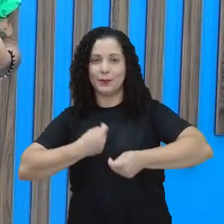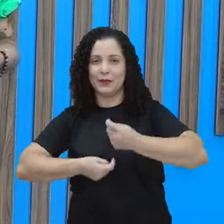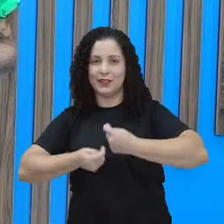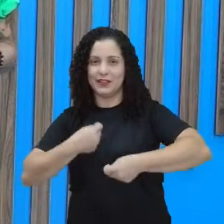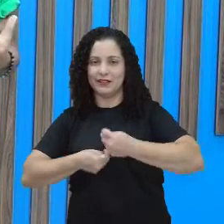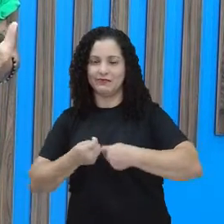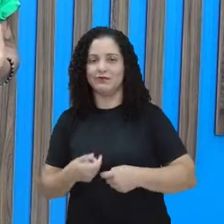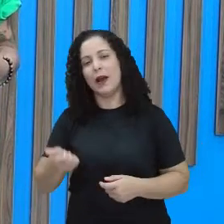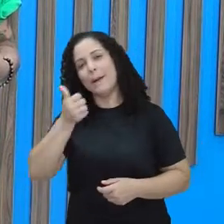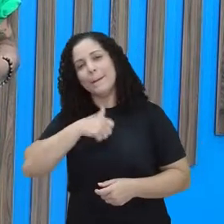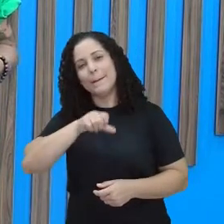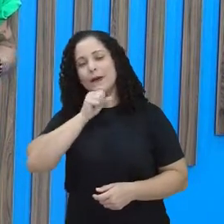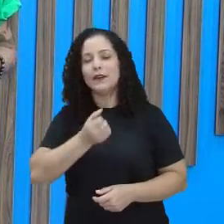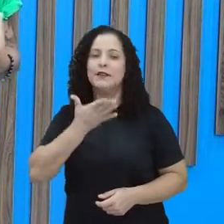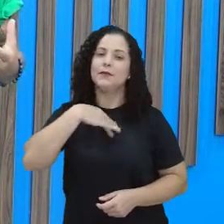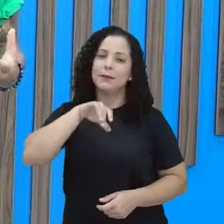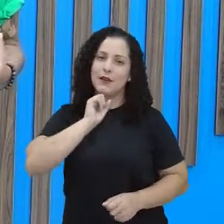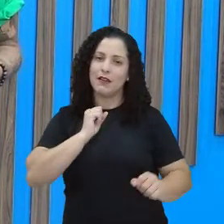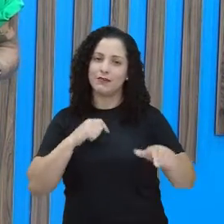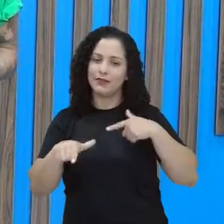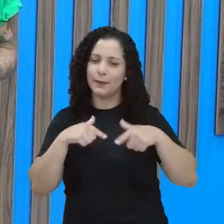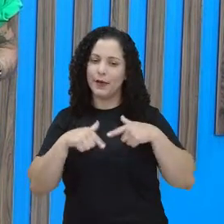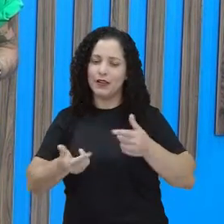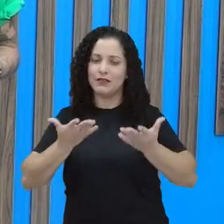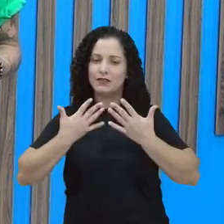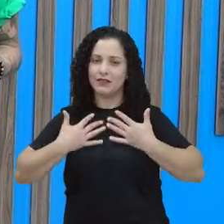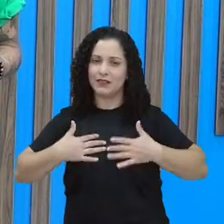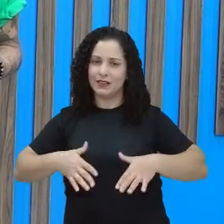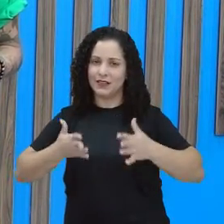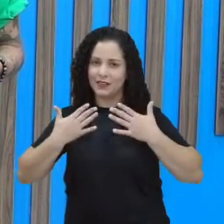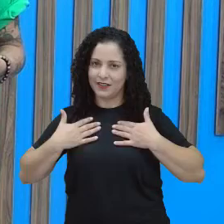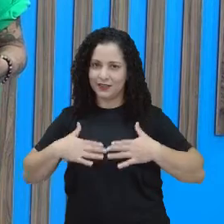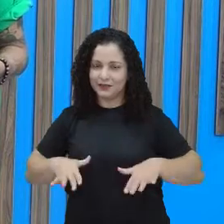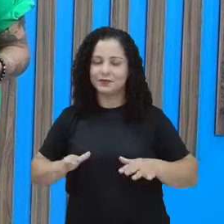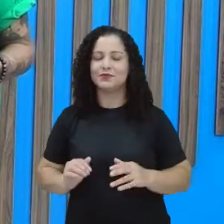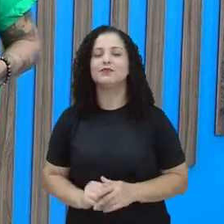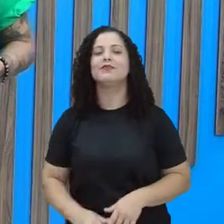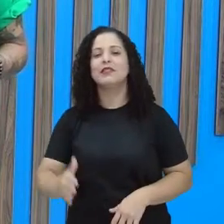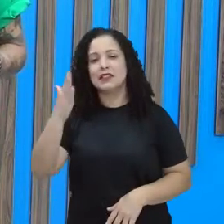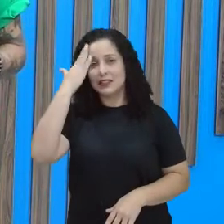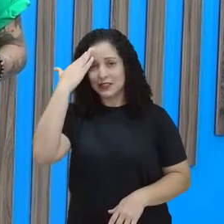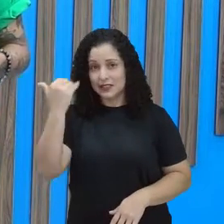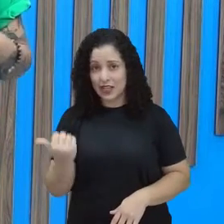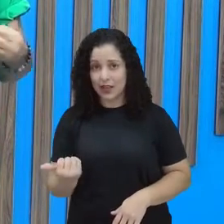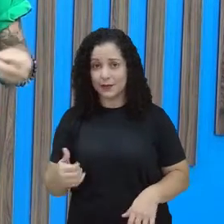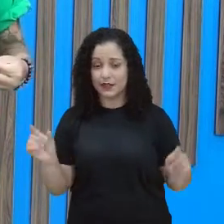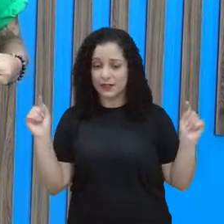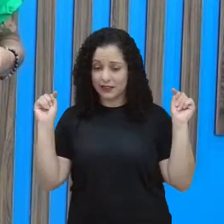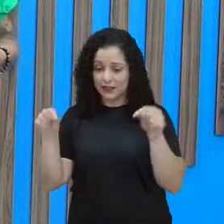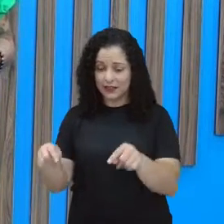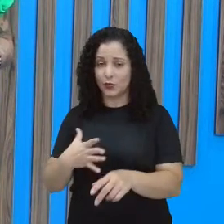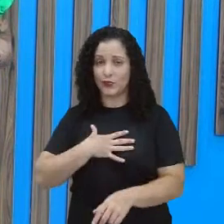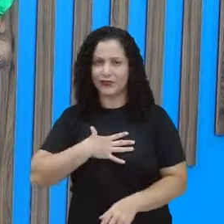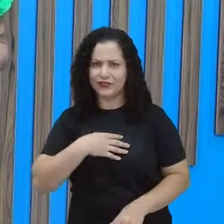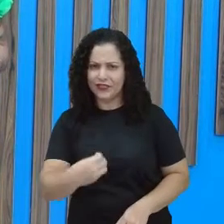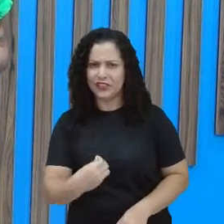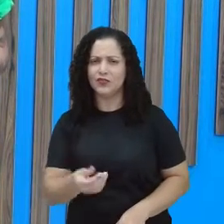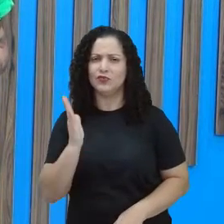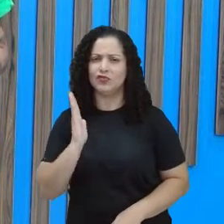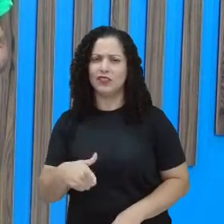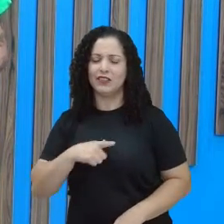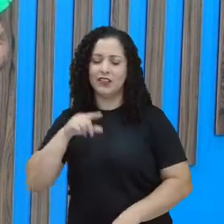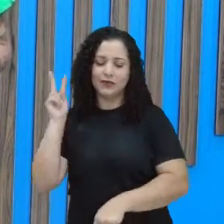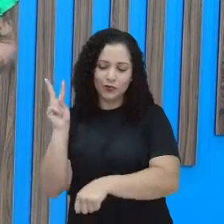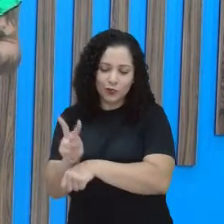os pais e mães trabalhando com tranquilidade vão saber que seu filho, que sua filha está sendo bem